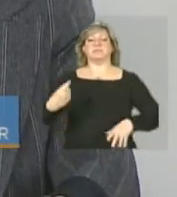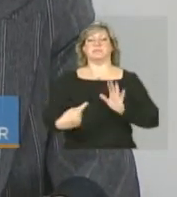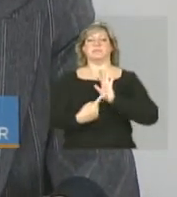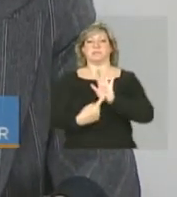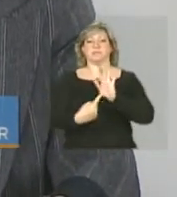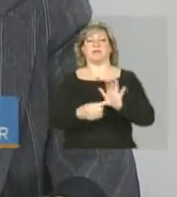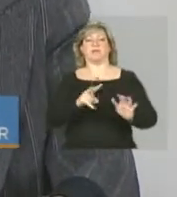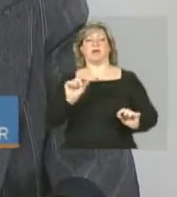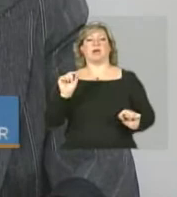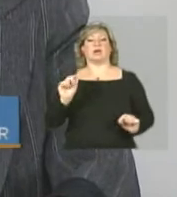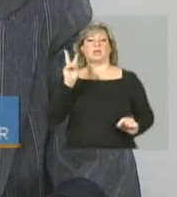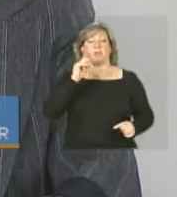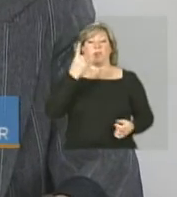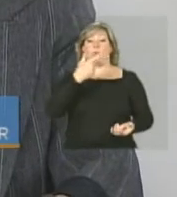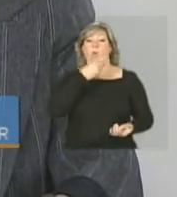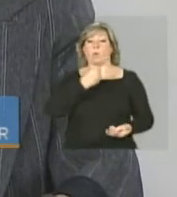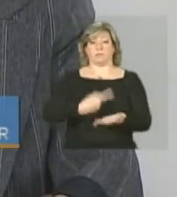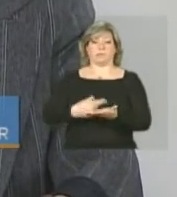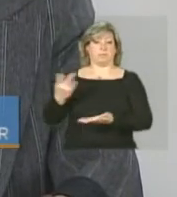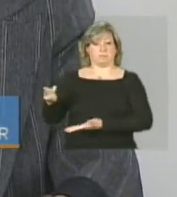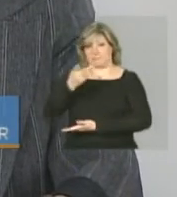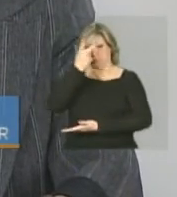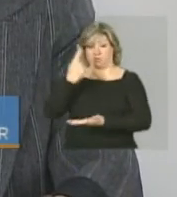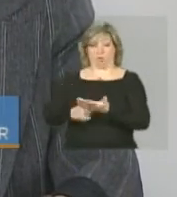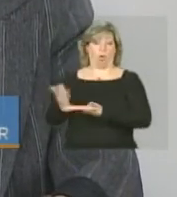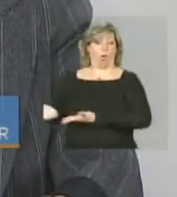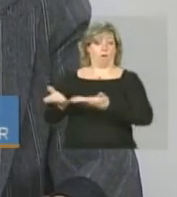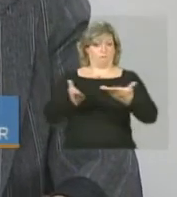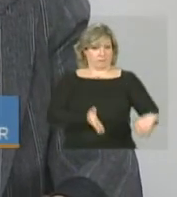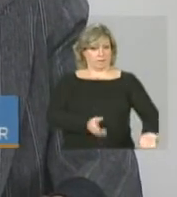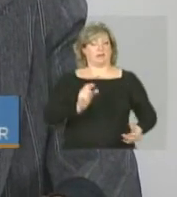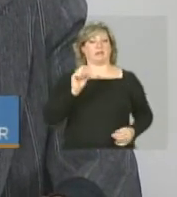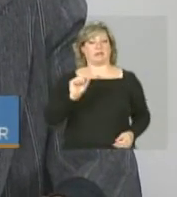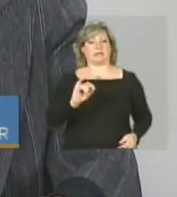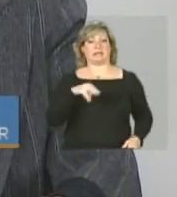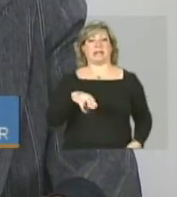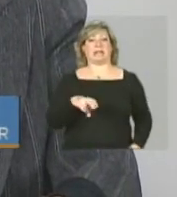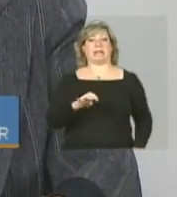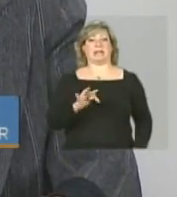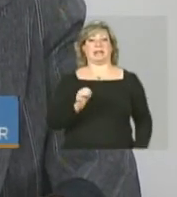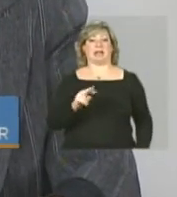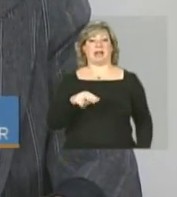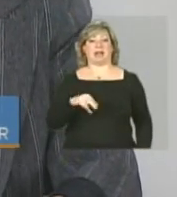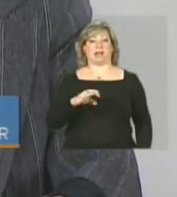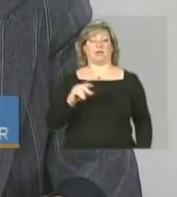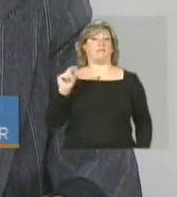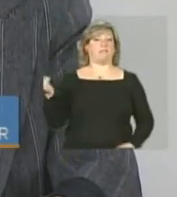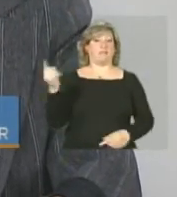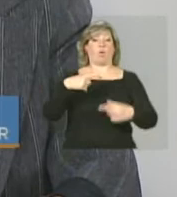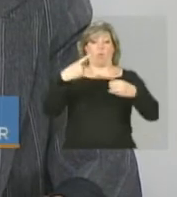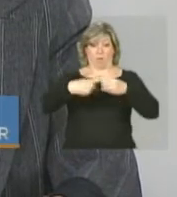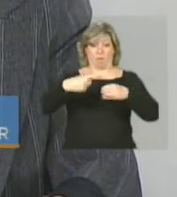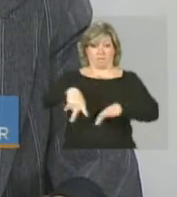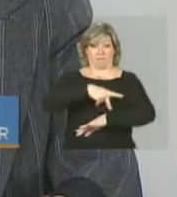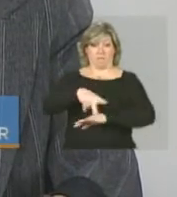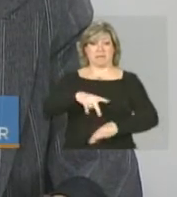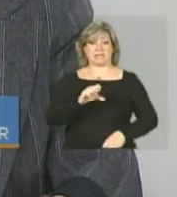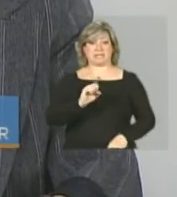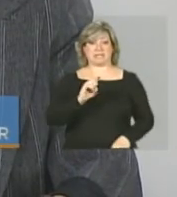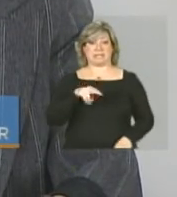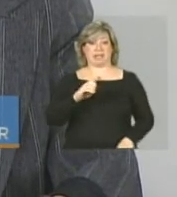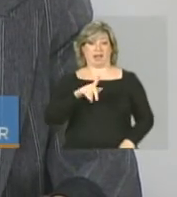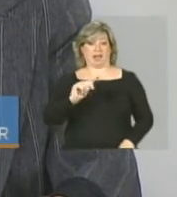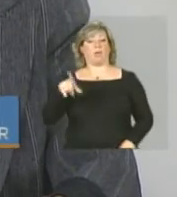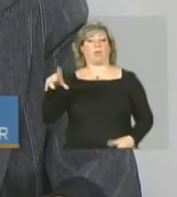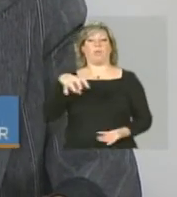representação de um convidado internacional. Então, teremos um convidado que virá do Senegal, ele faz parte do